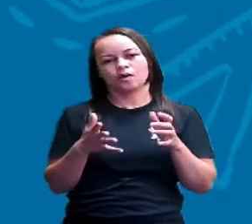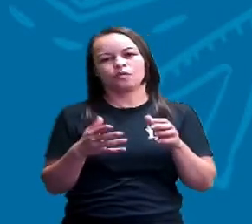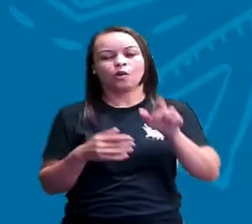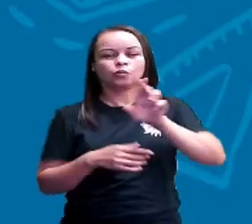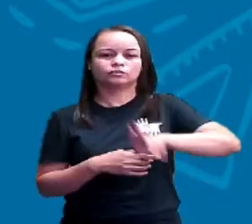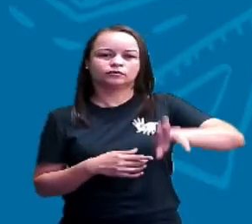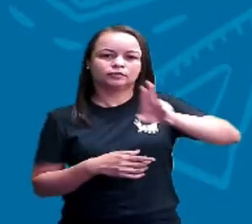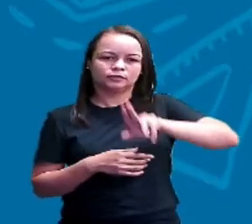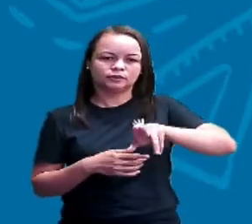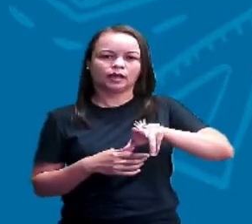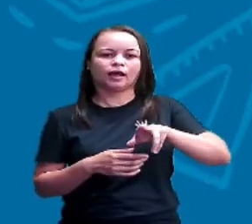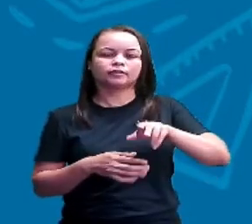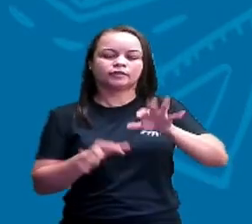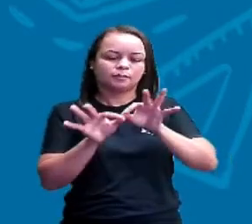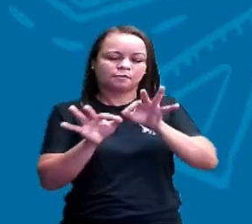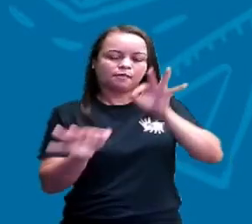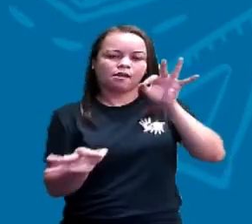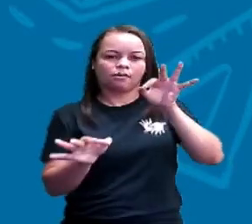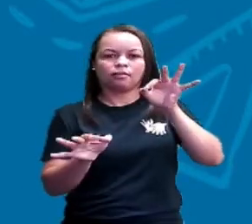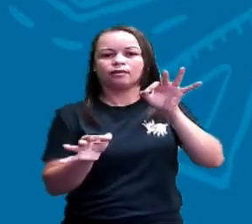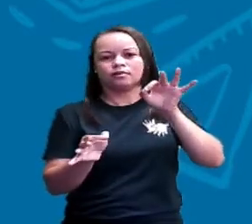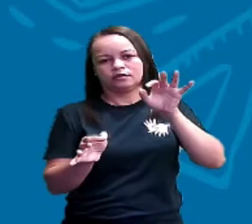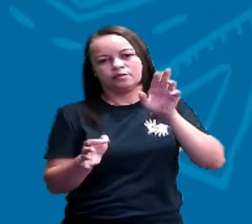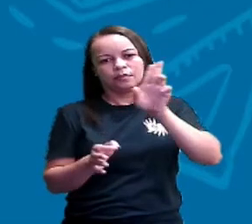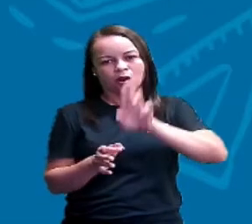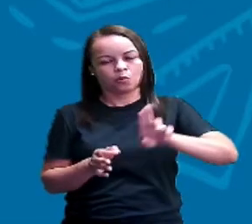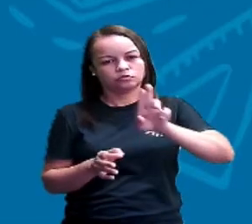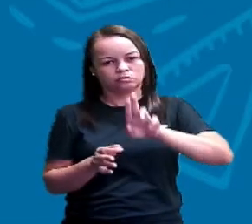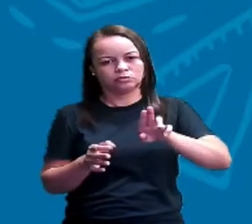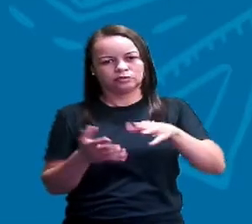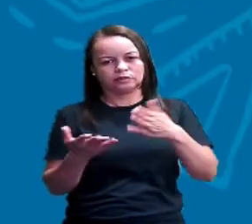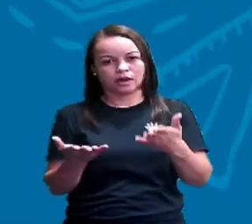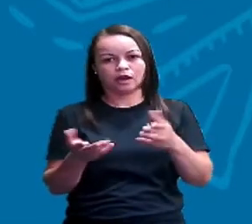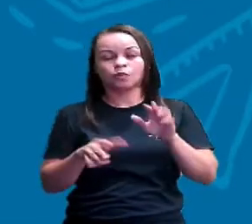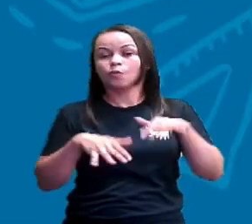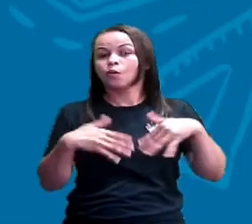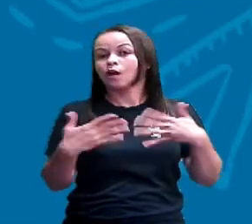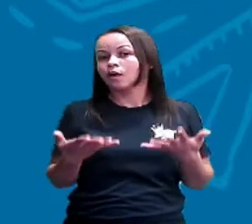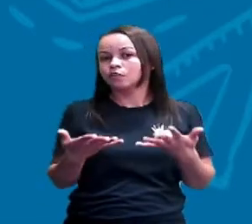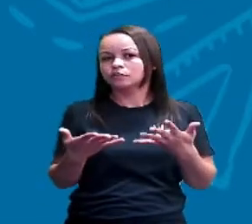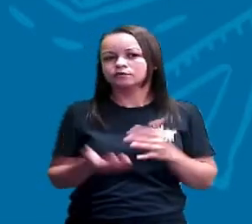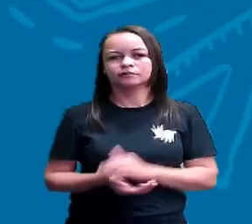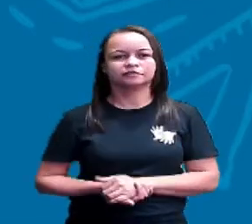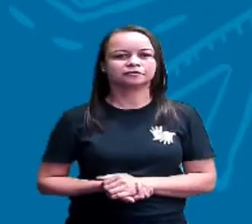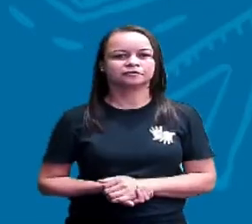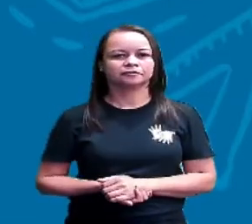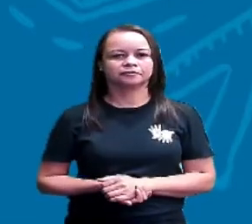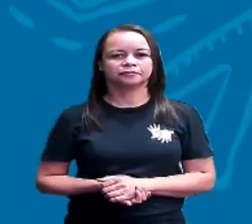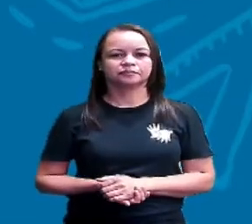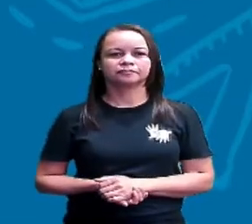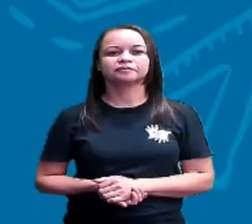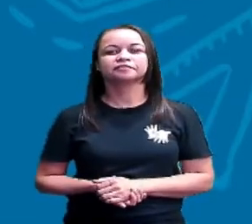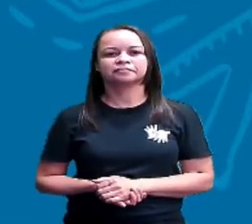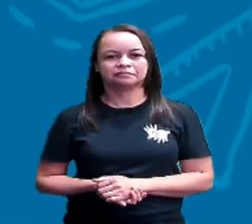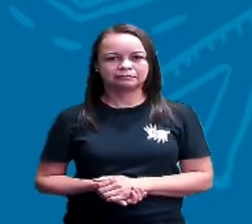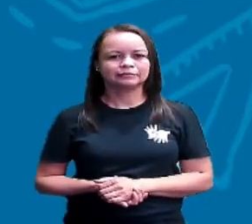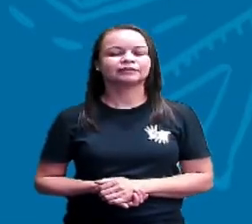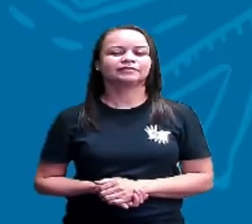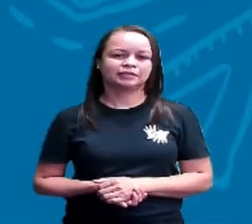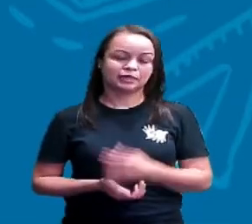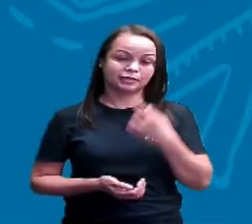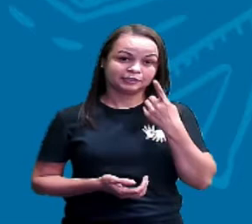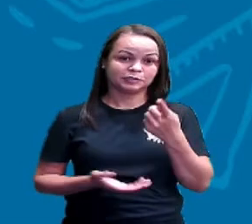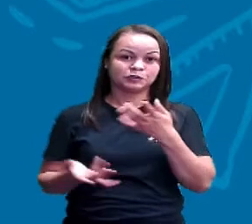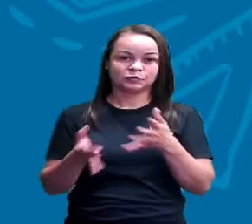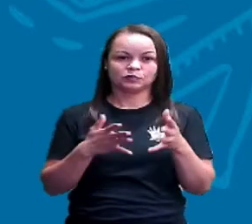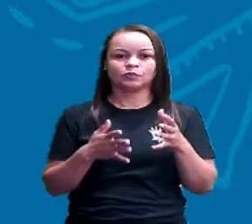medida que eu deveria usar para poder medir o meu braço? Vamos ver. Isso, meu